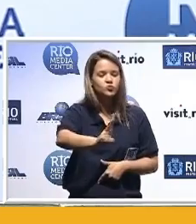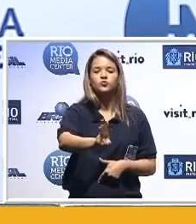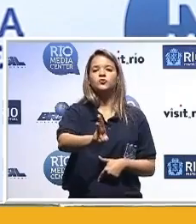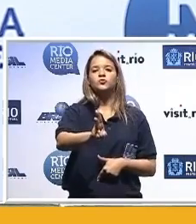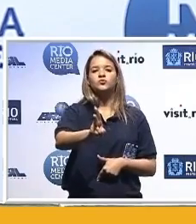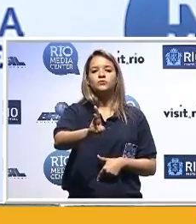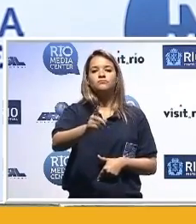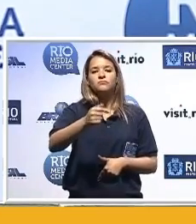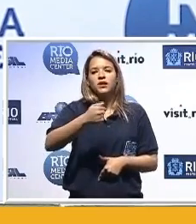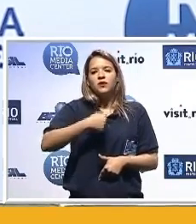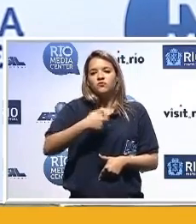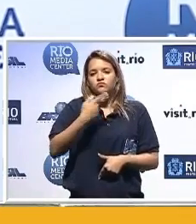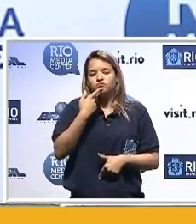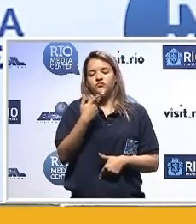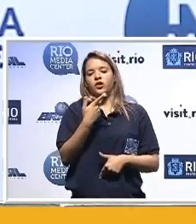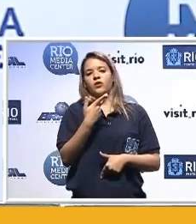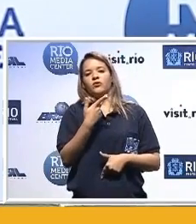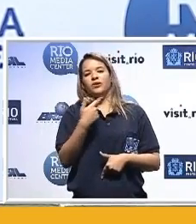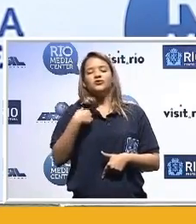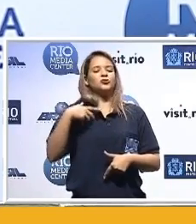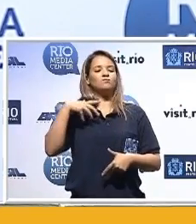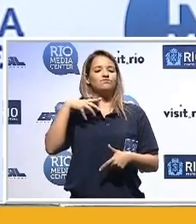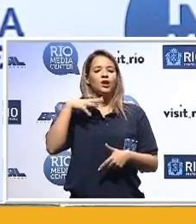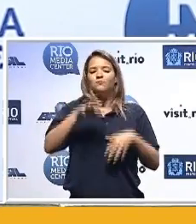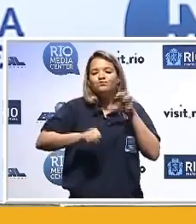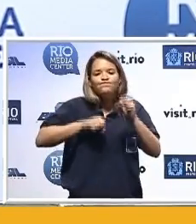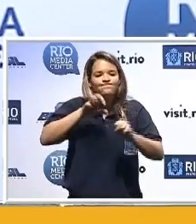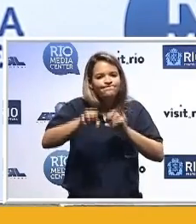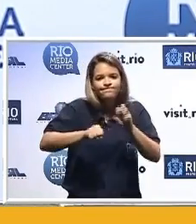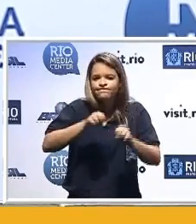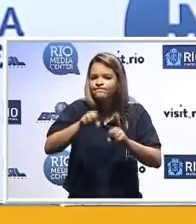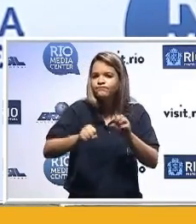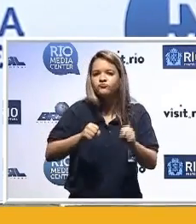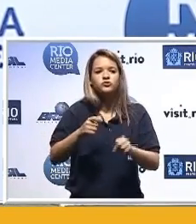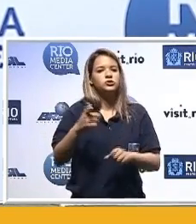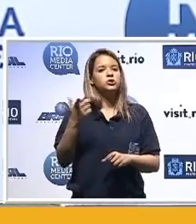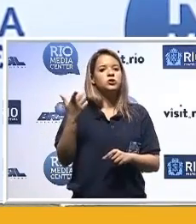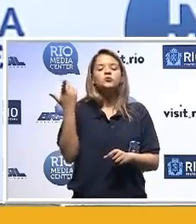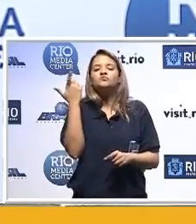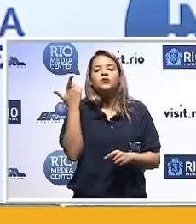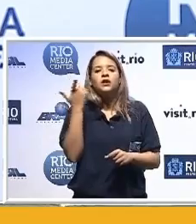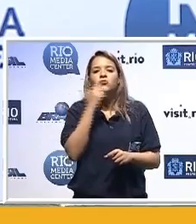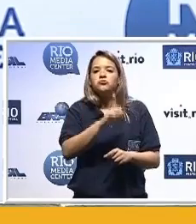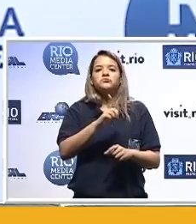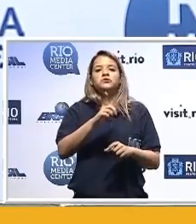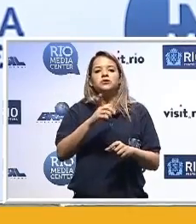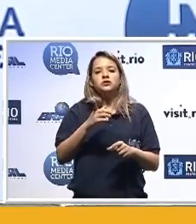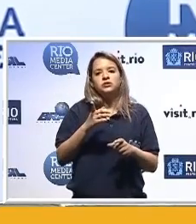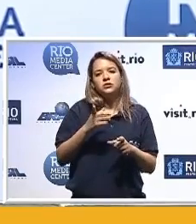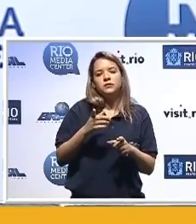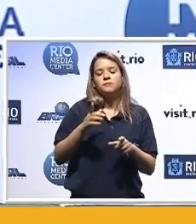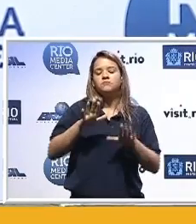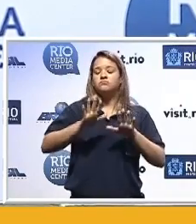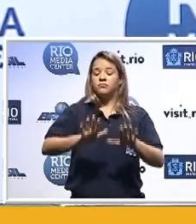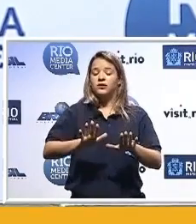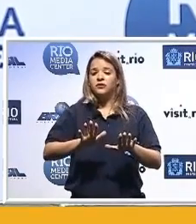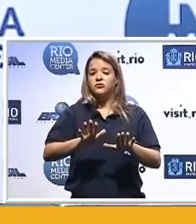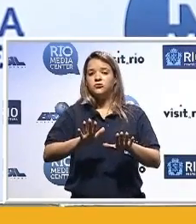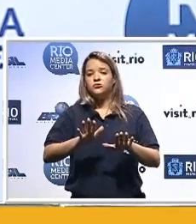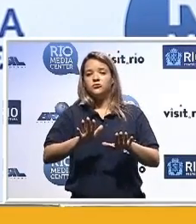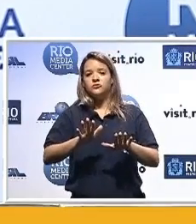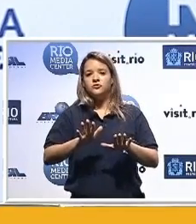te garantir que a gente está buscando encontrar uma melhor forma de poder usar o que é tombado vis-à-vis